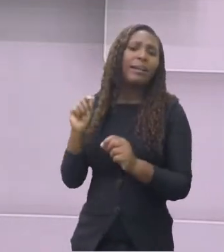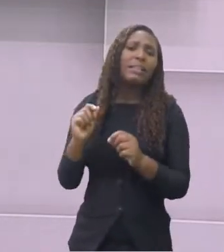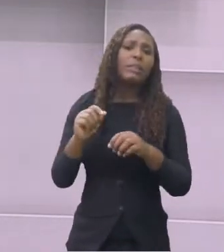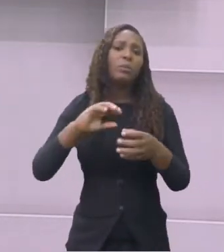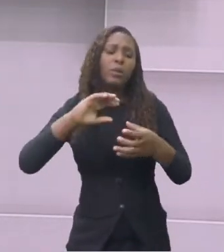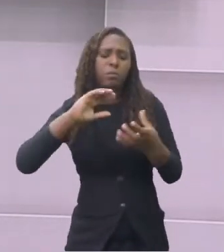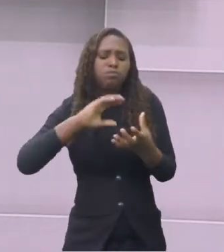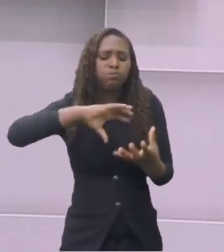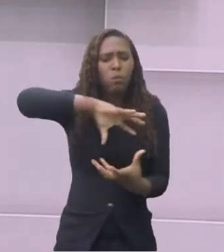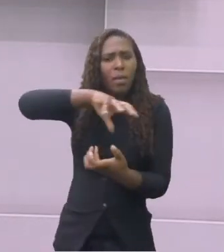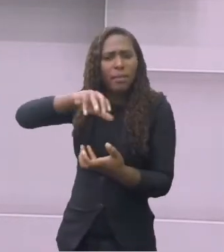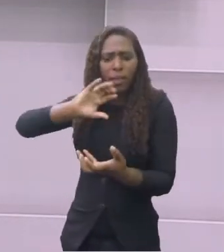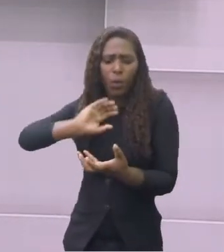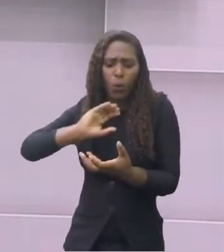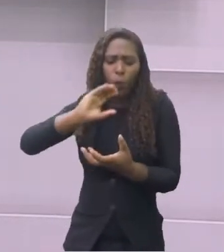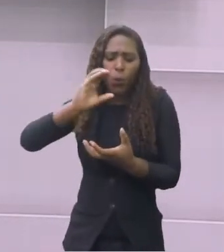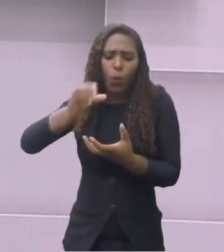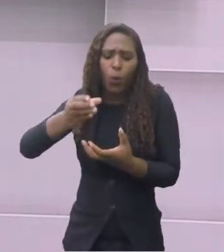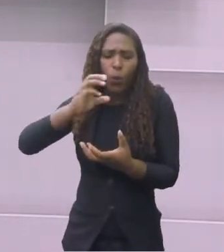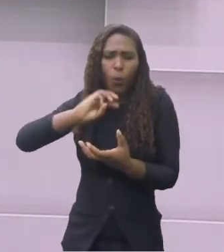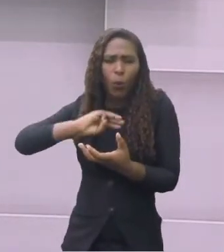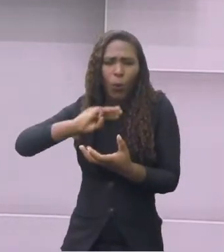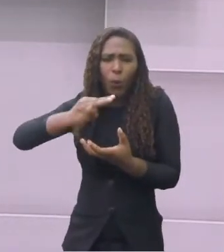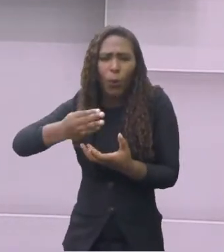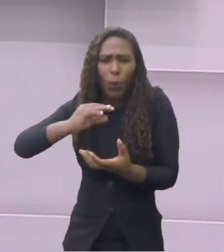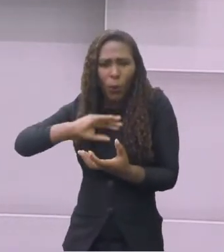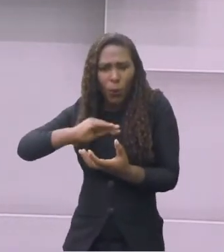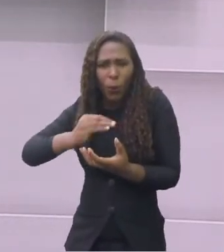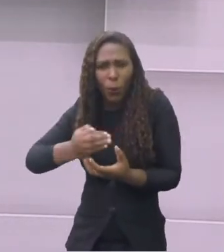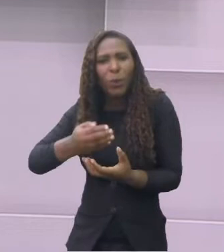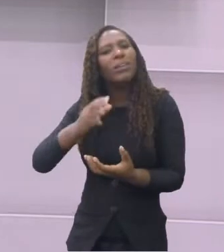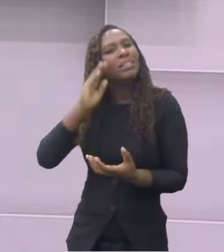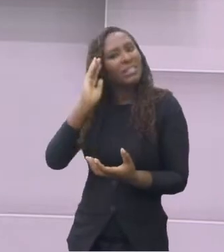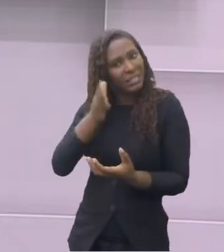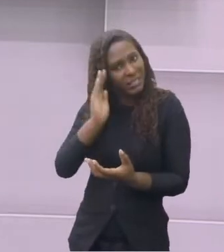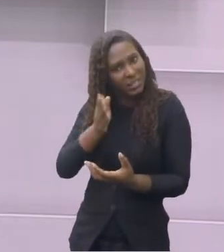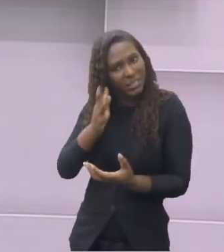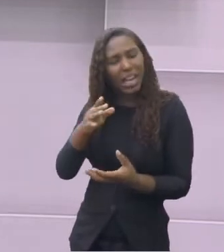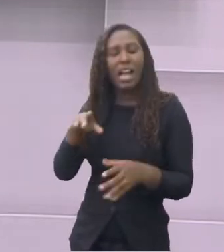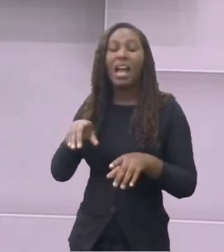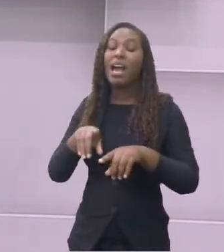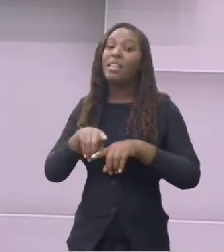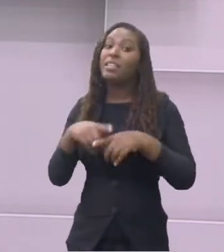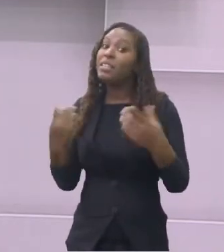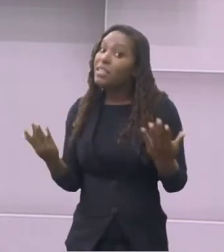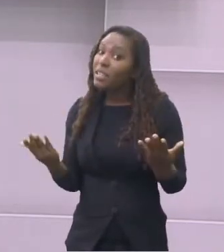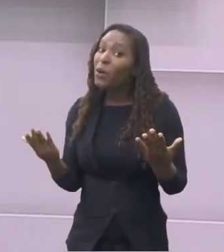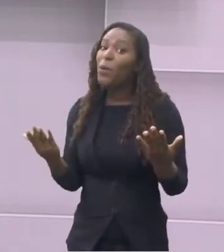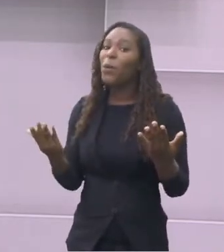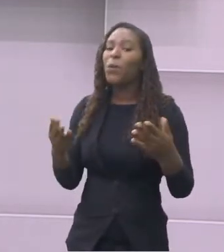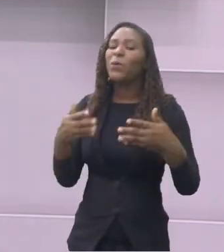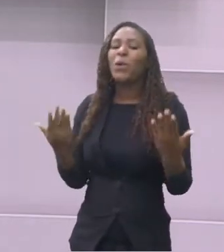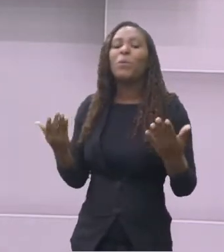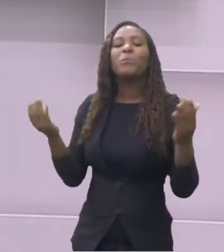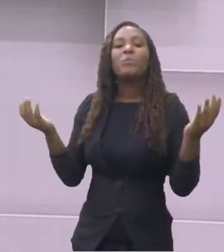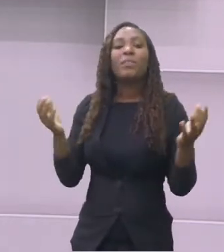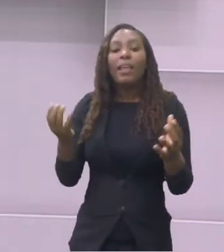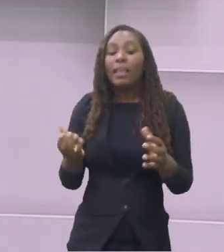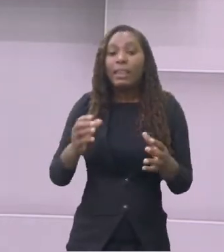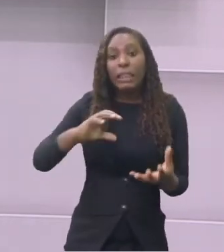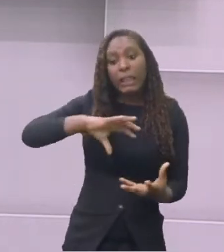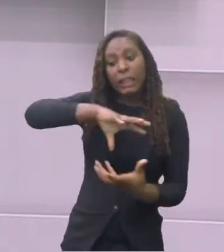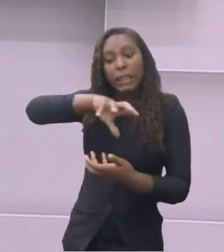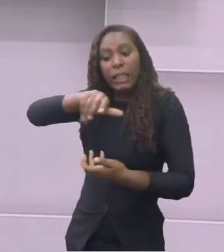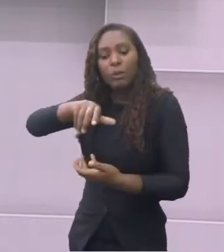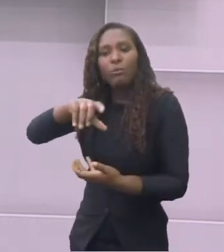dentre as partes que constituem o nosso planeta Terra, a parte externa é a